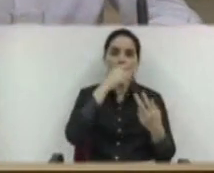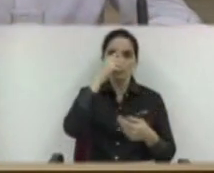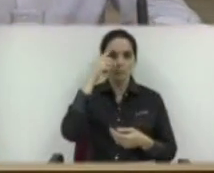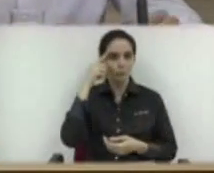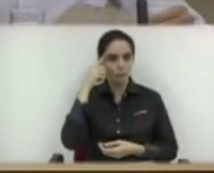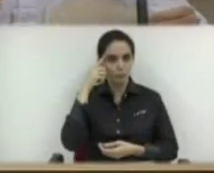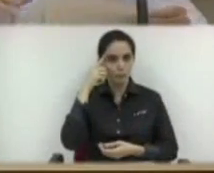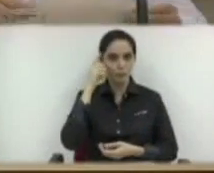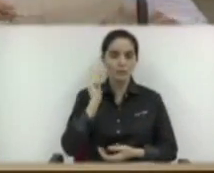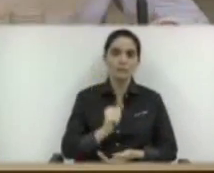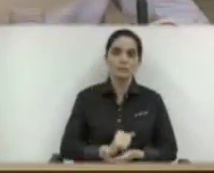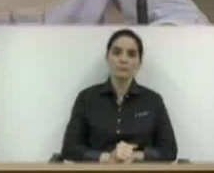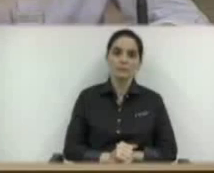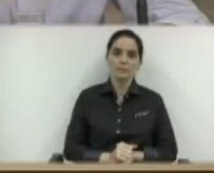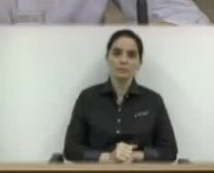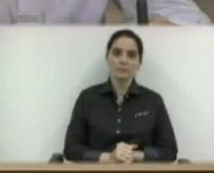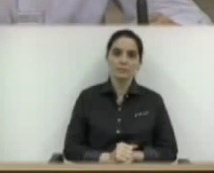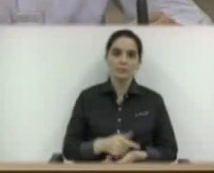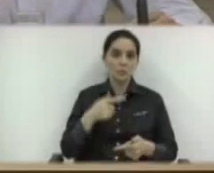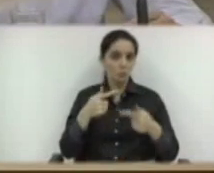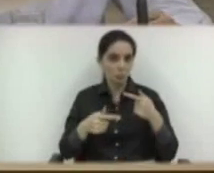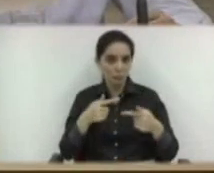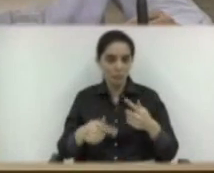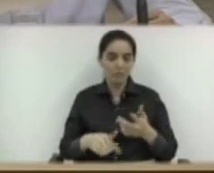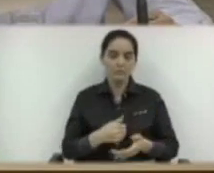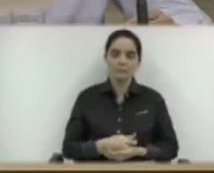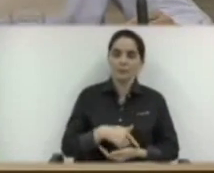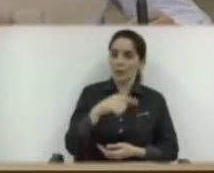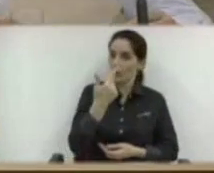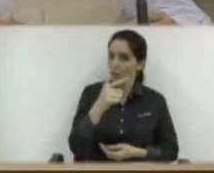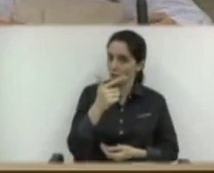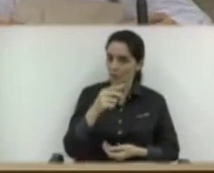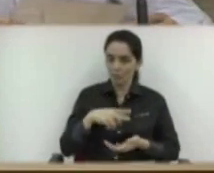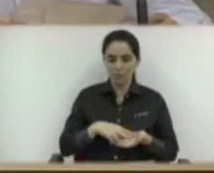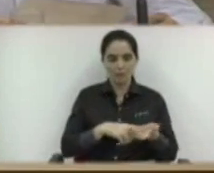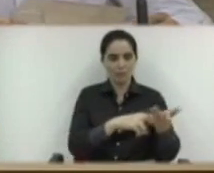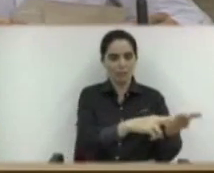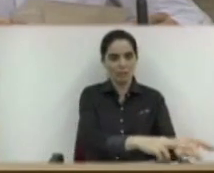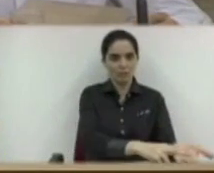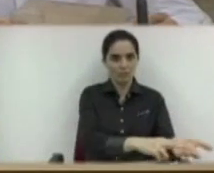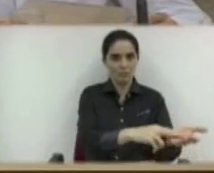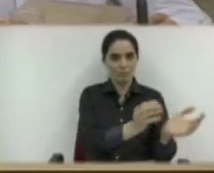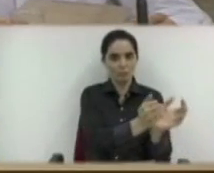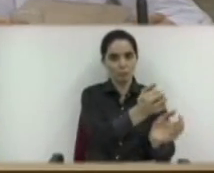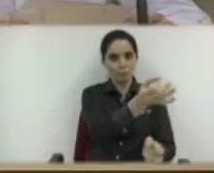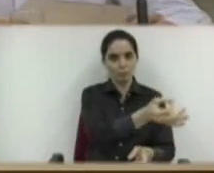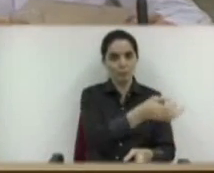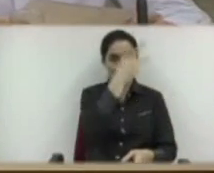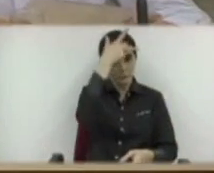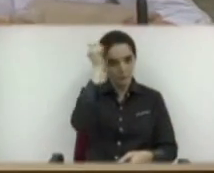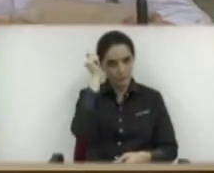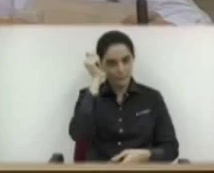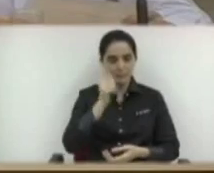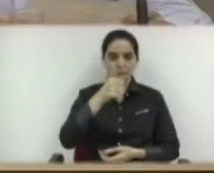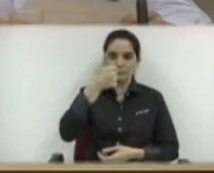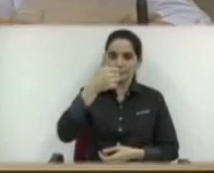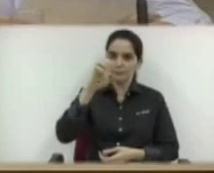Júlio. Requerimento número 1085 em discussão. Não havendo, encaminhe-se ao Executivo.